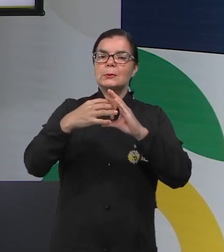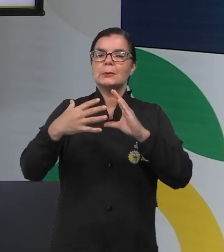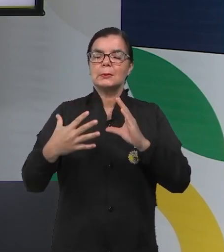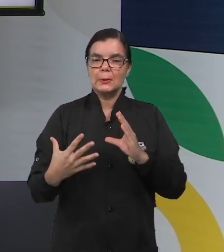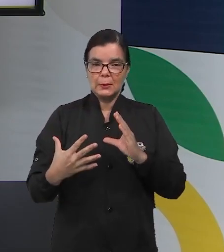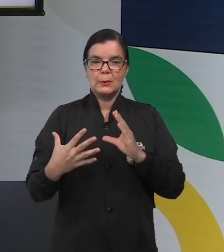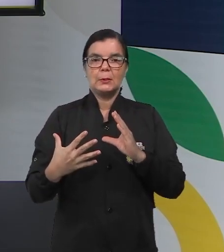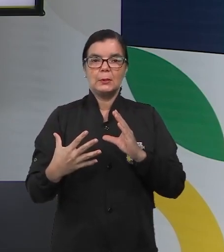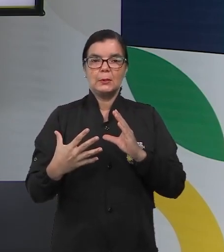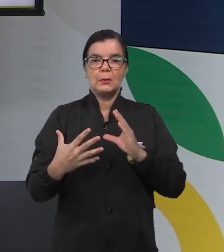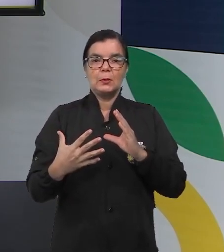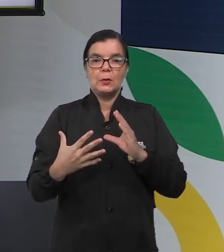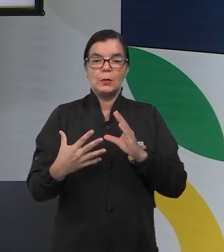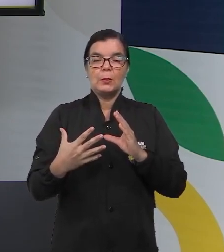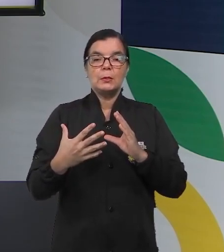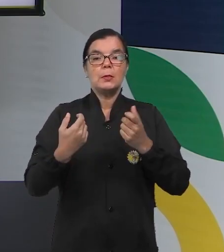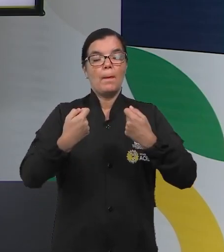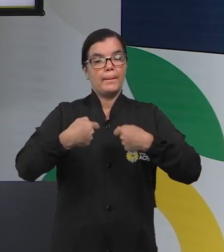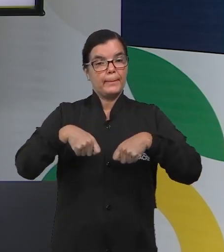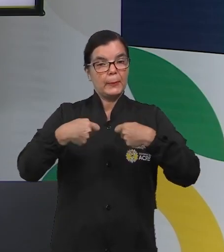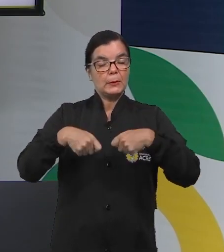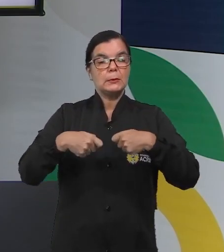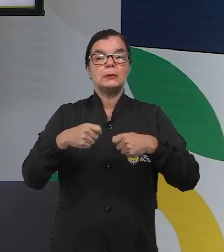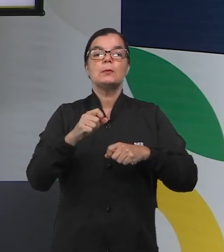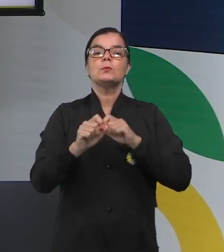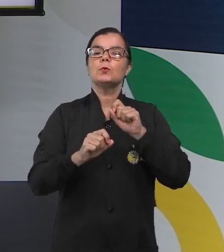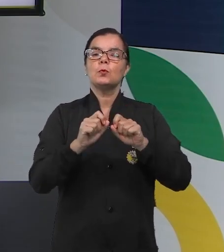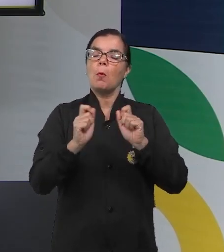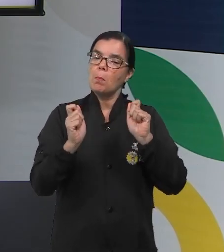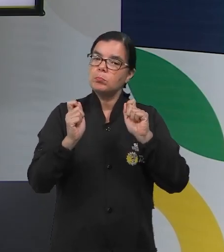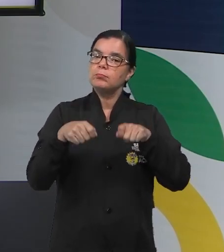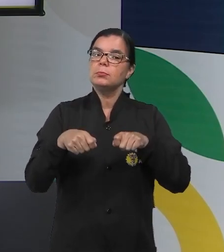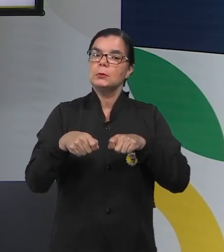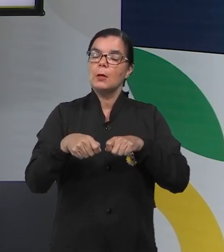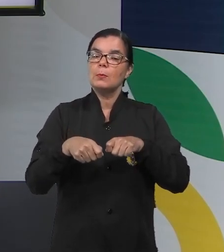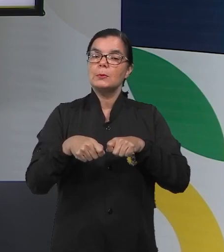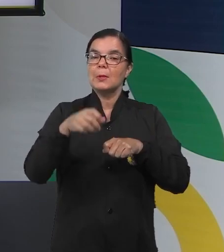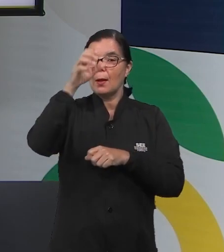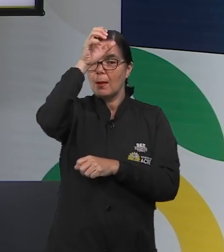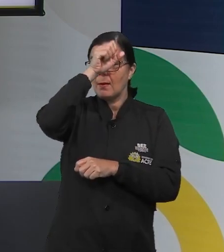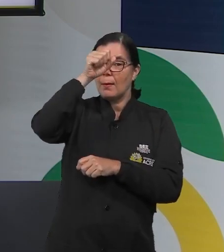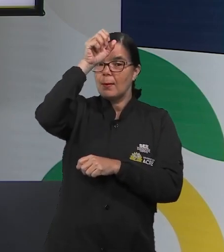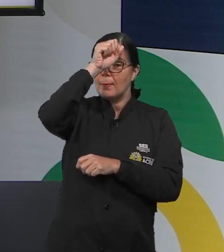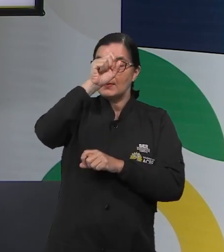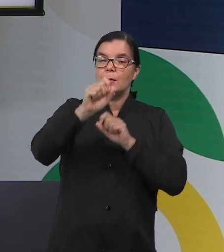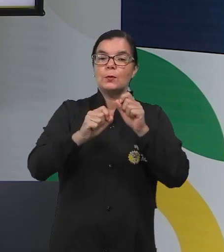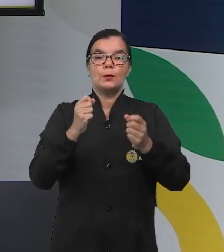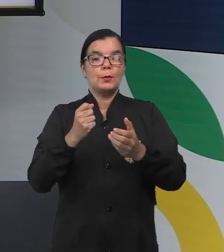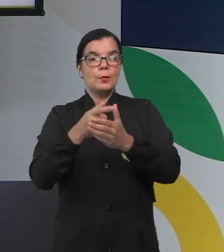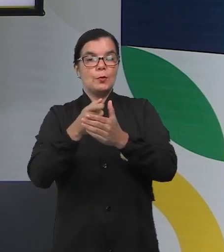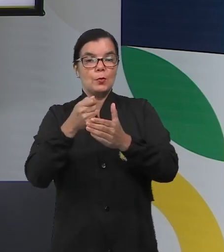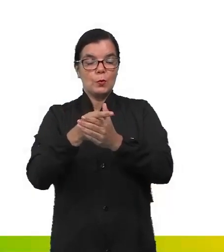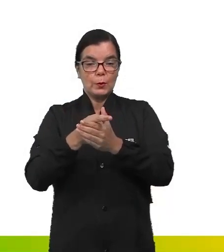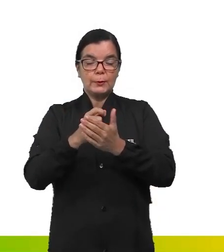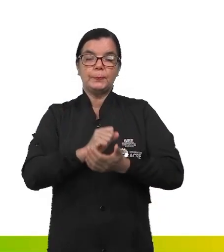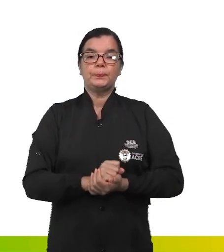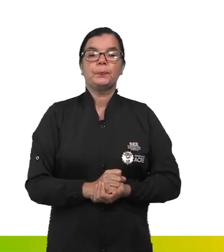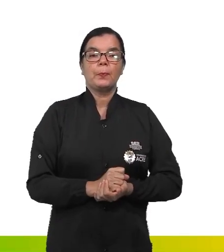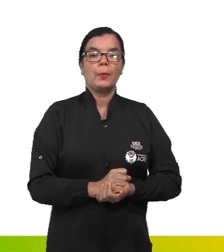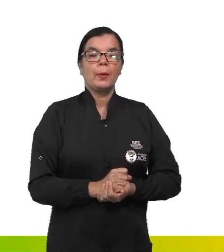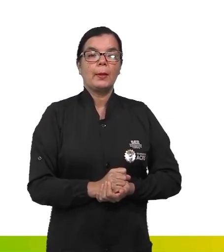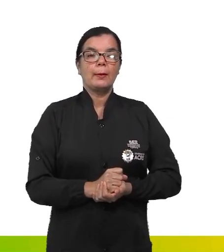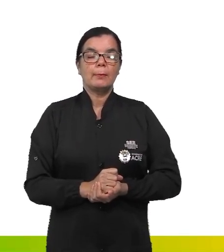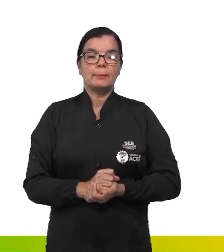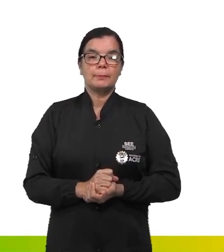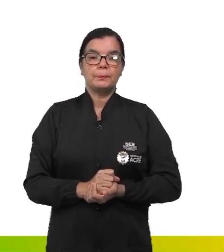características que nós precisamos aí, ou podemos adotar como consumidores, e eu queria ler junto com vocês,